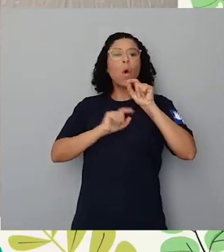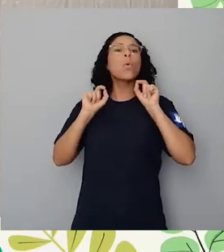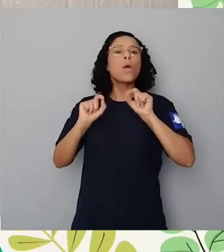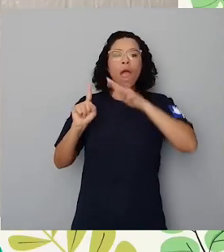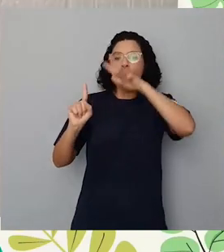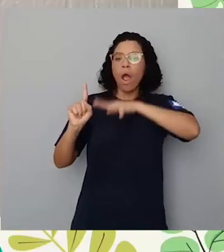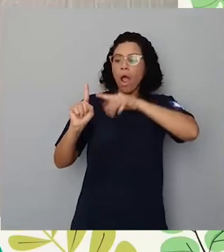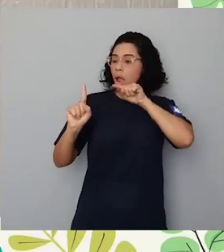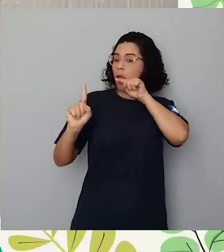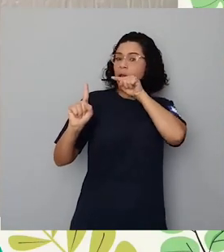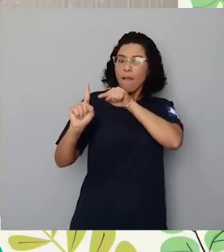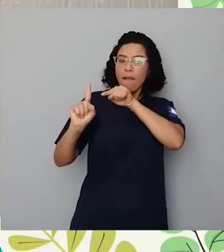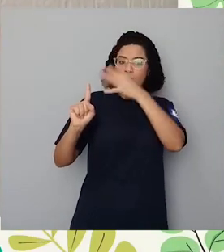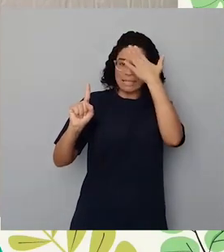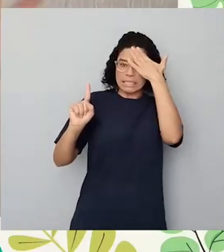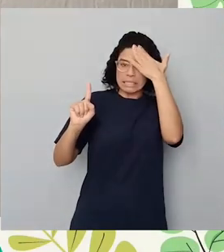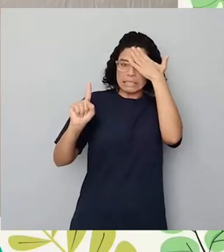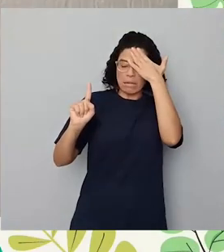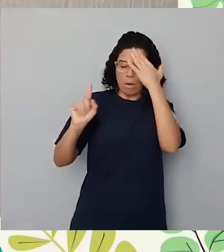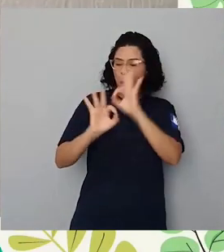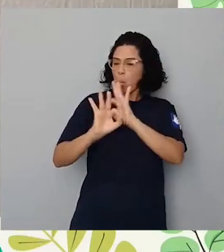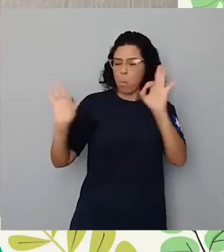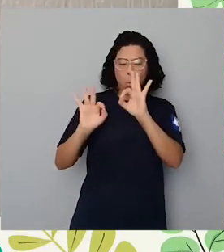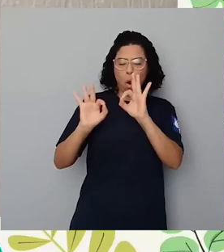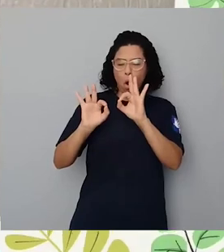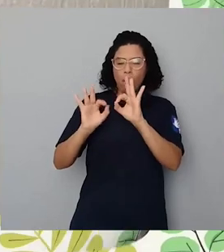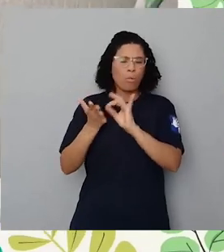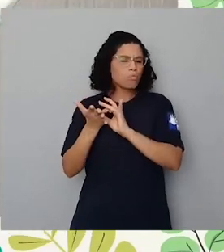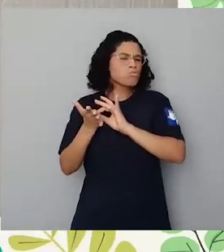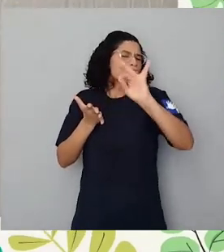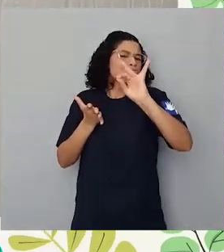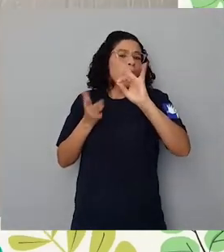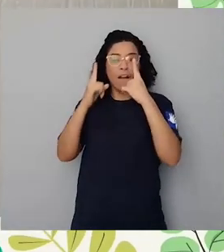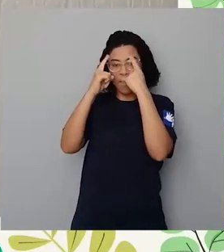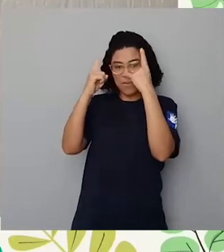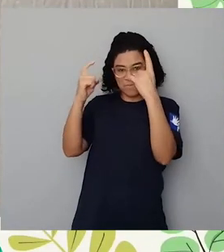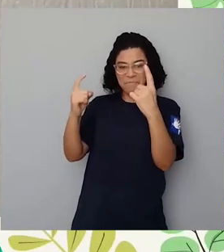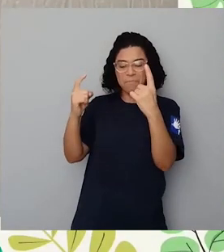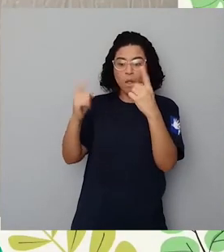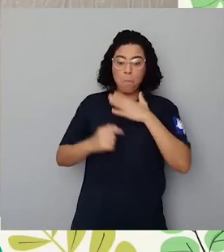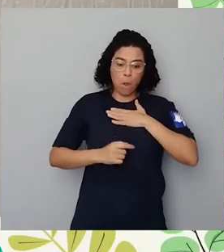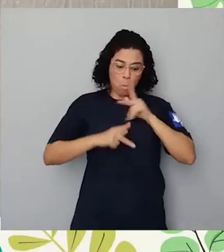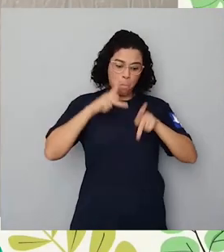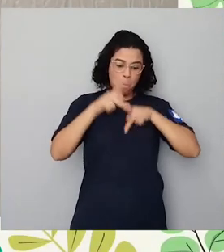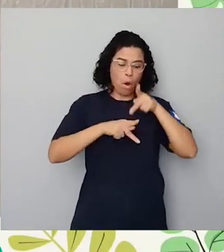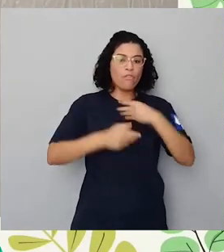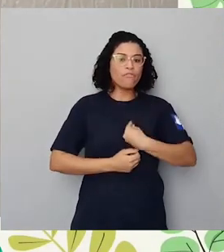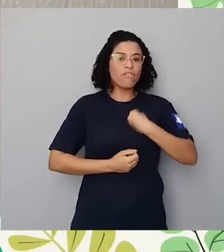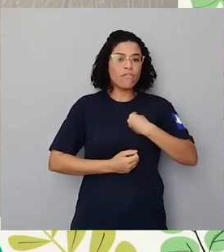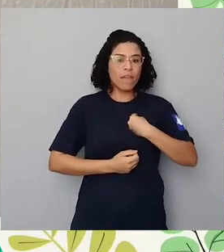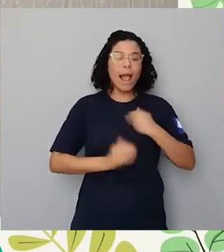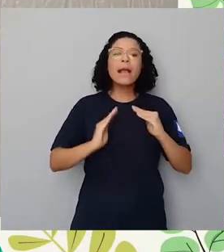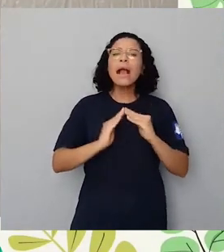um sábio ancestral que não suportava violência. O meu povo vive em